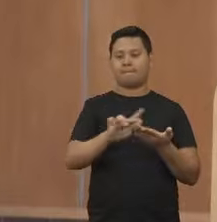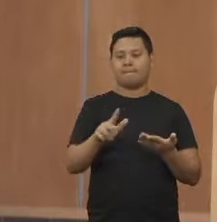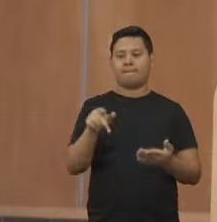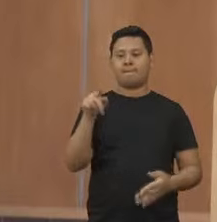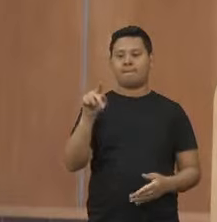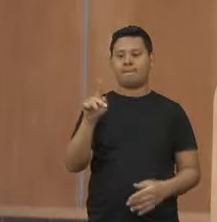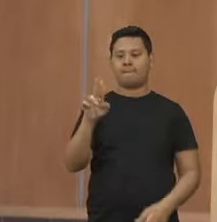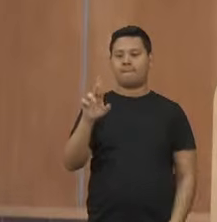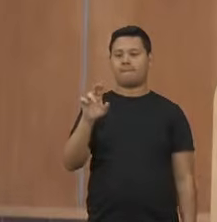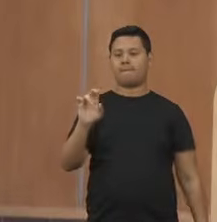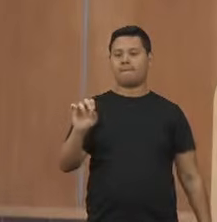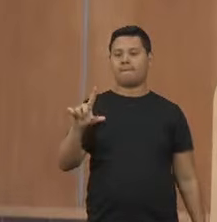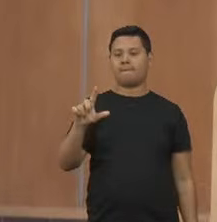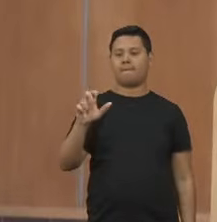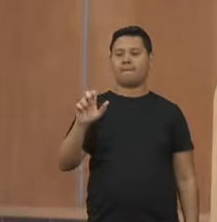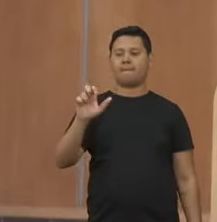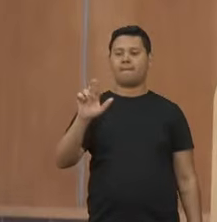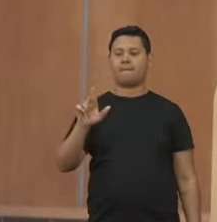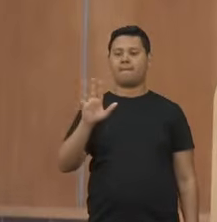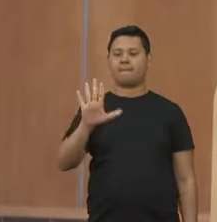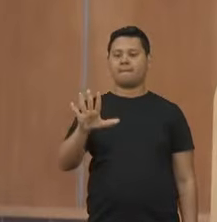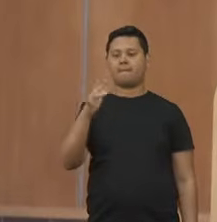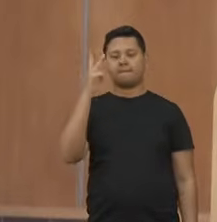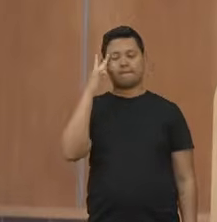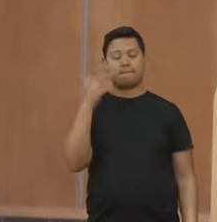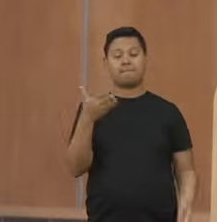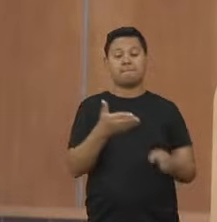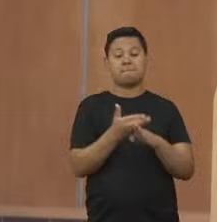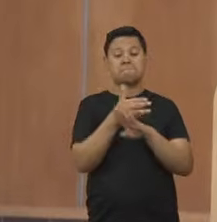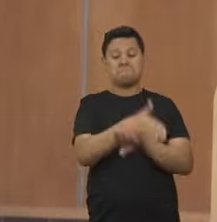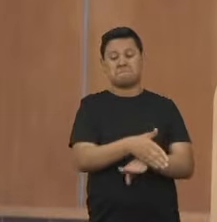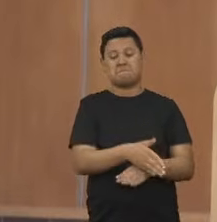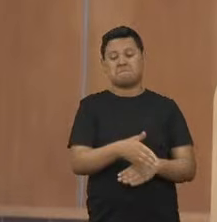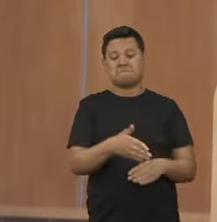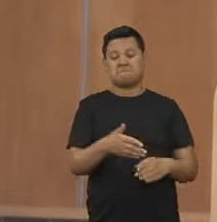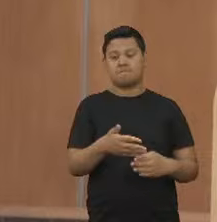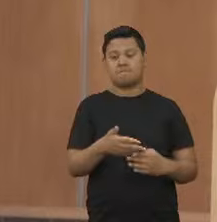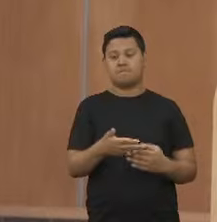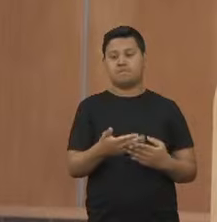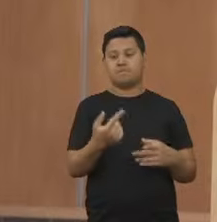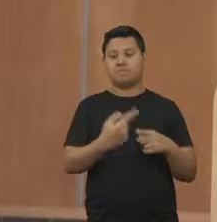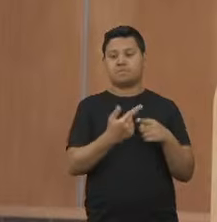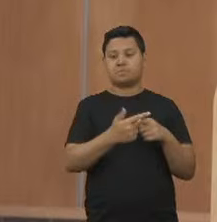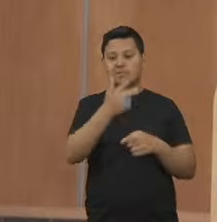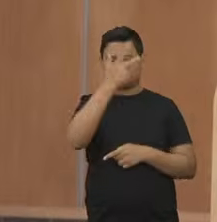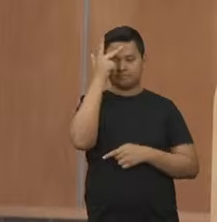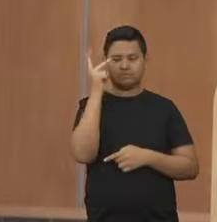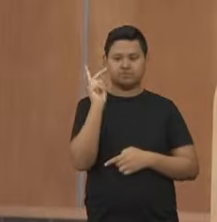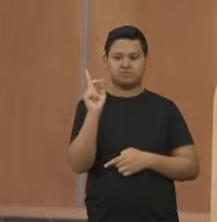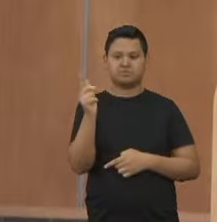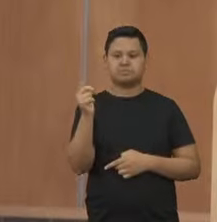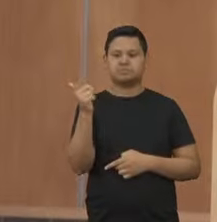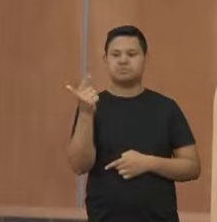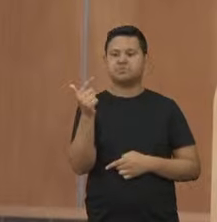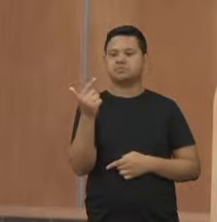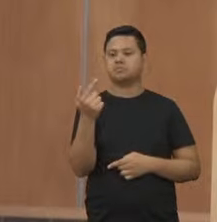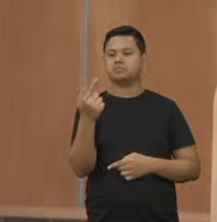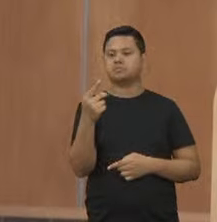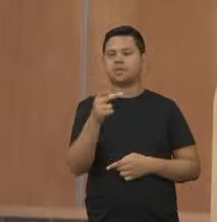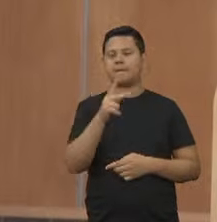está regularizando, foi invadido, porque se o povo não entra, não tinha casa